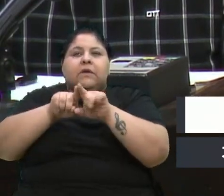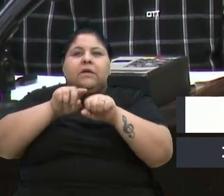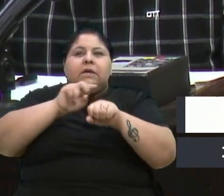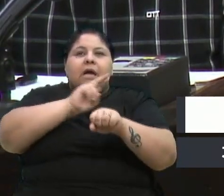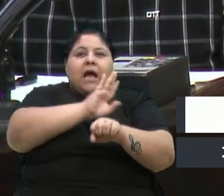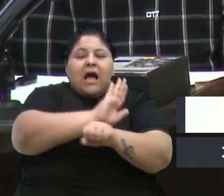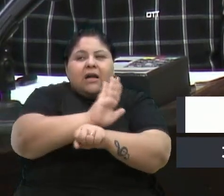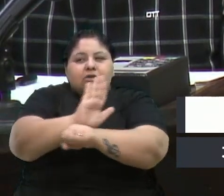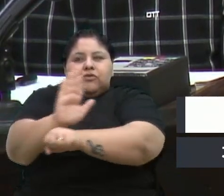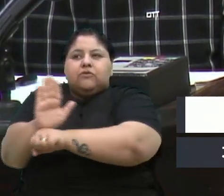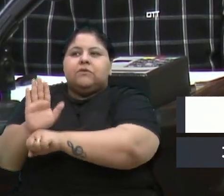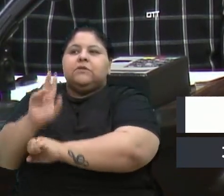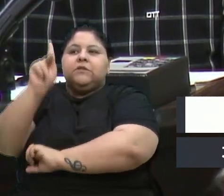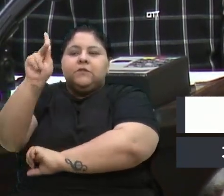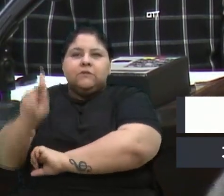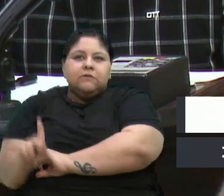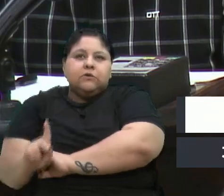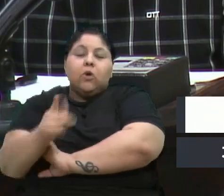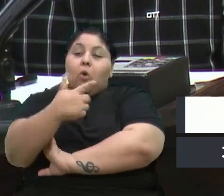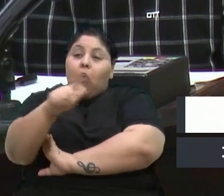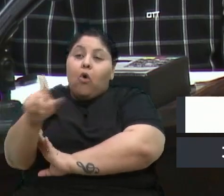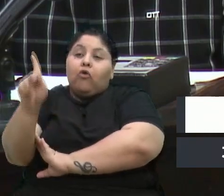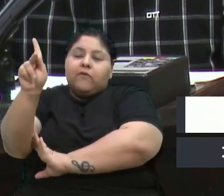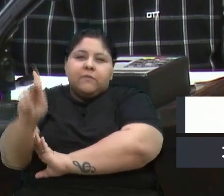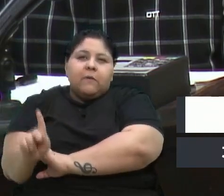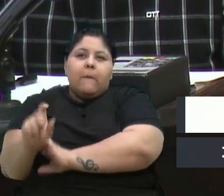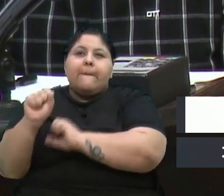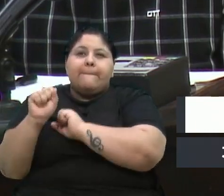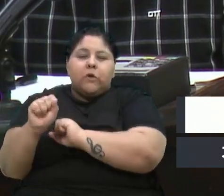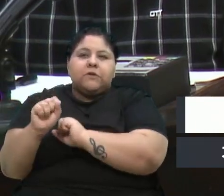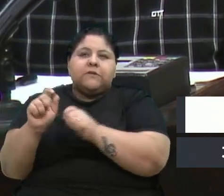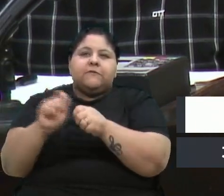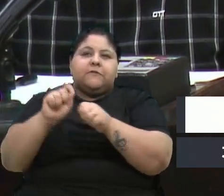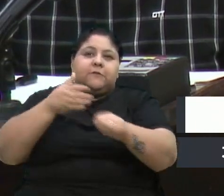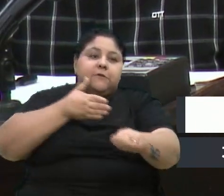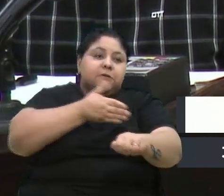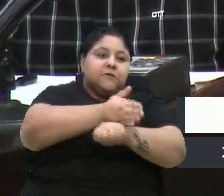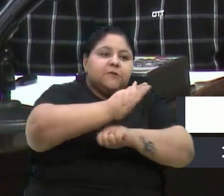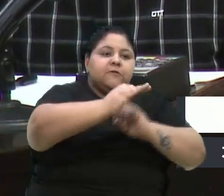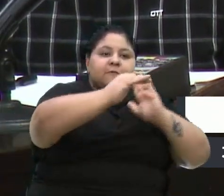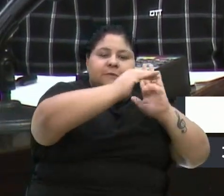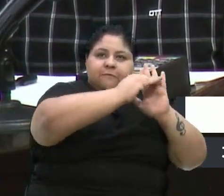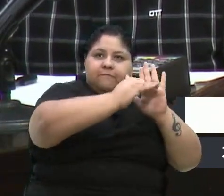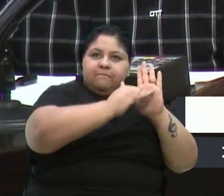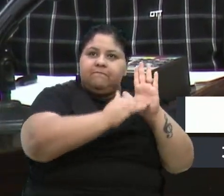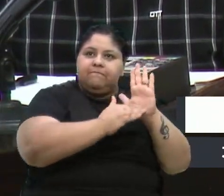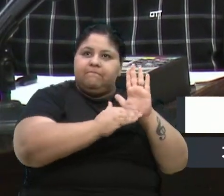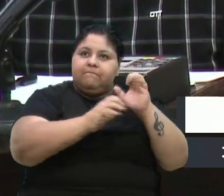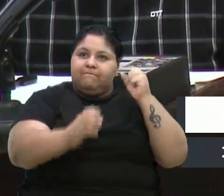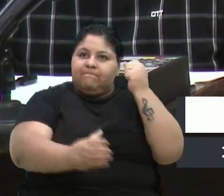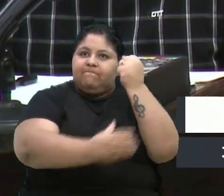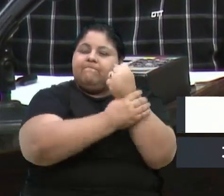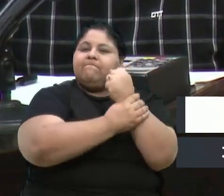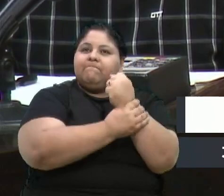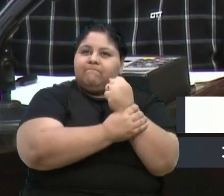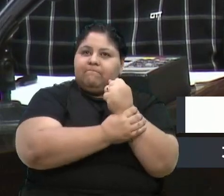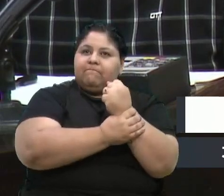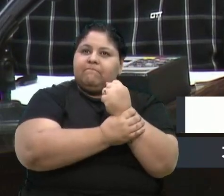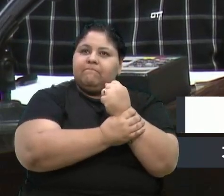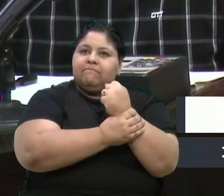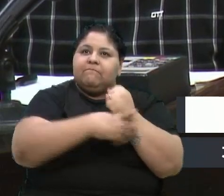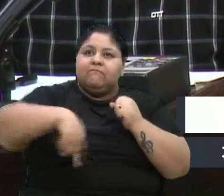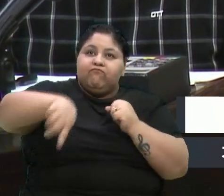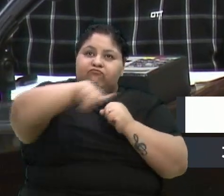que outras pessoas possam fazer parte deste programa, garantindo com que a